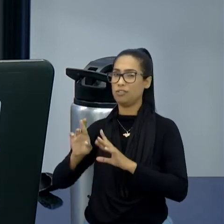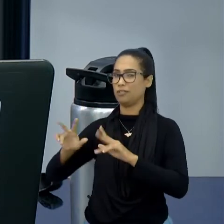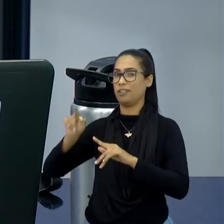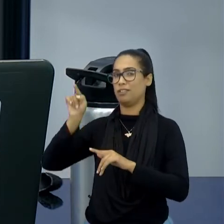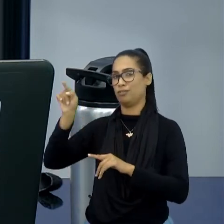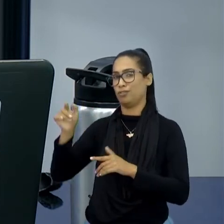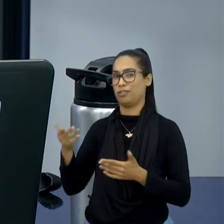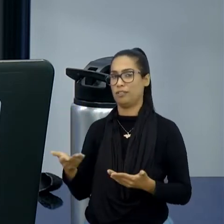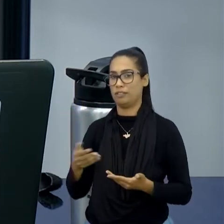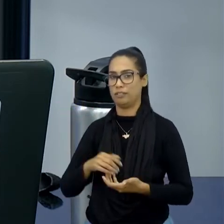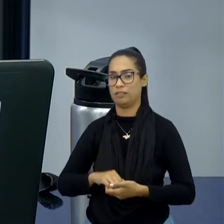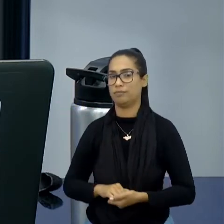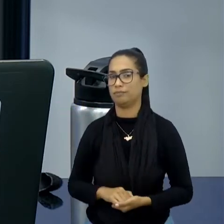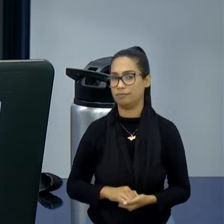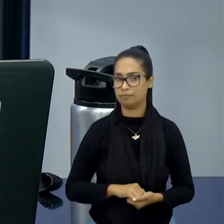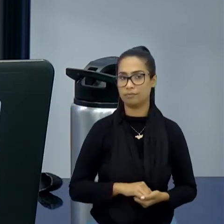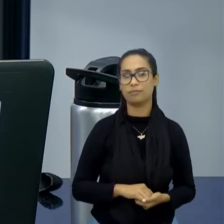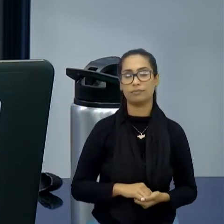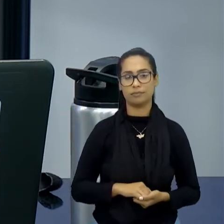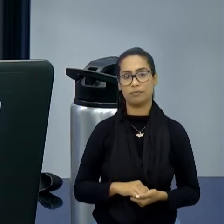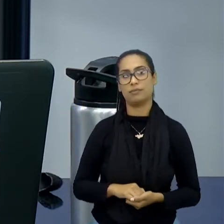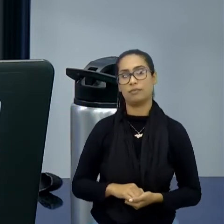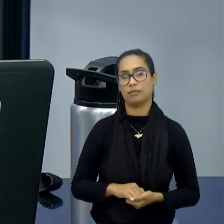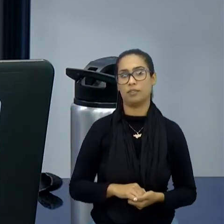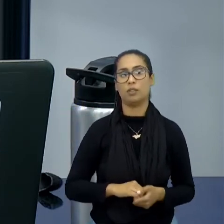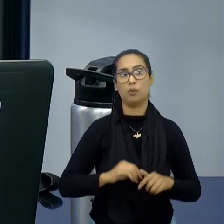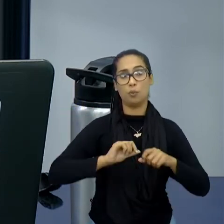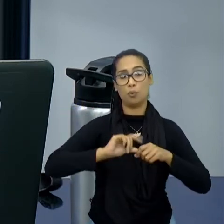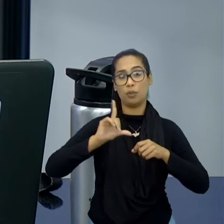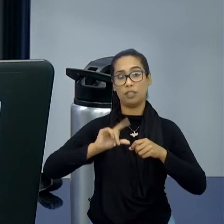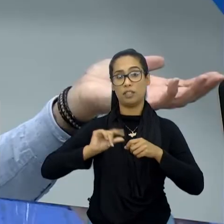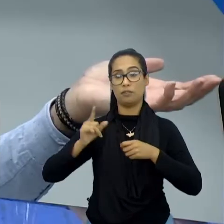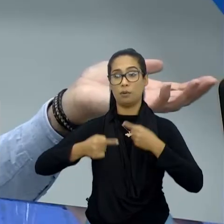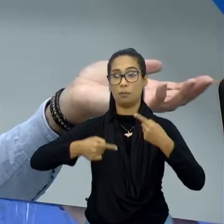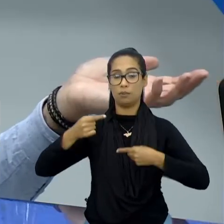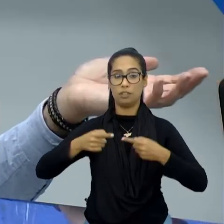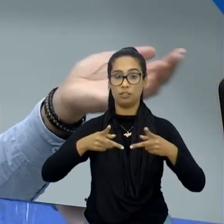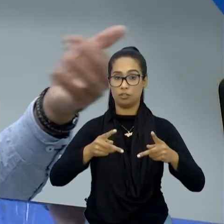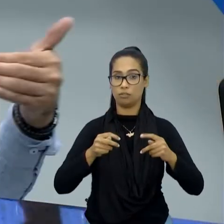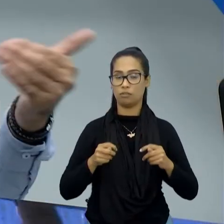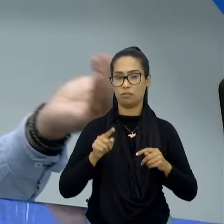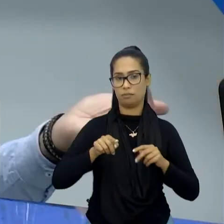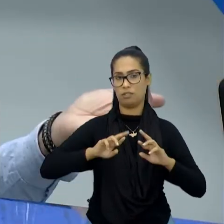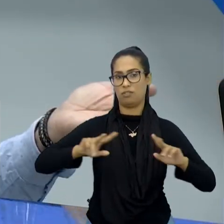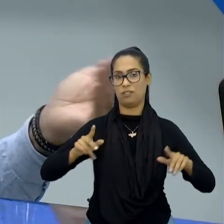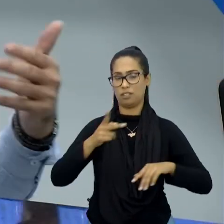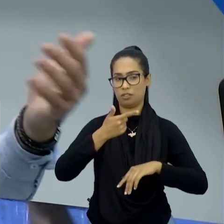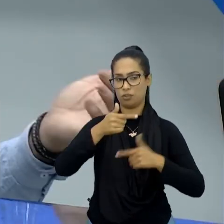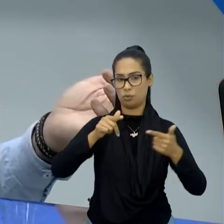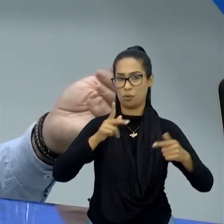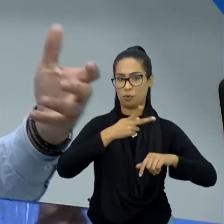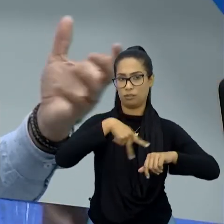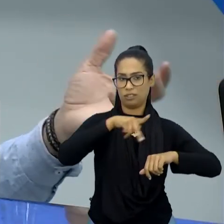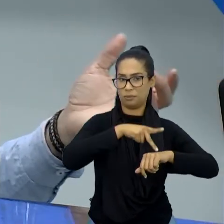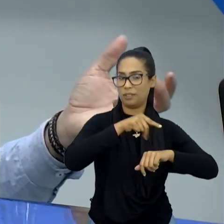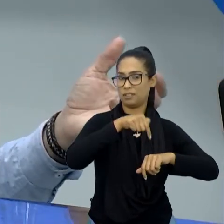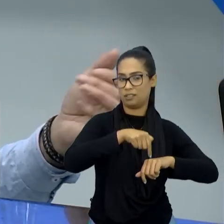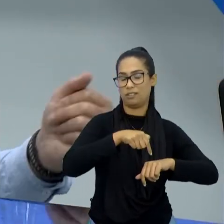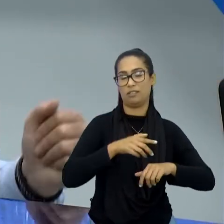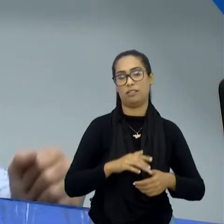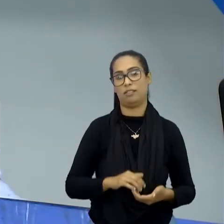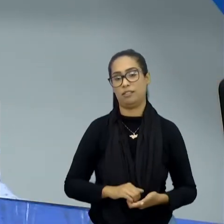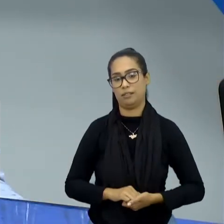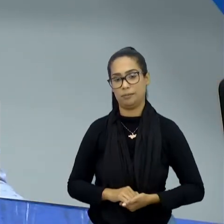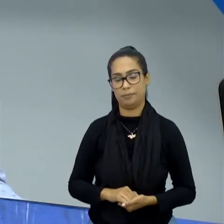levam a cabo muitas mudanças de nível político, econômico. Você falou de reforma, não é à toa que é muito comum uma expressão que